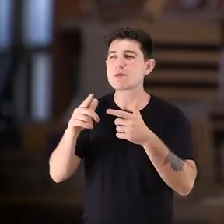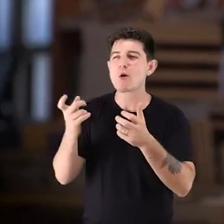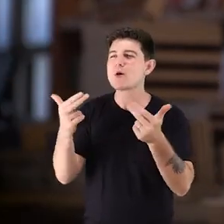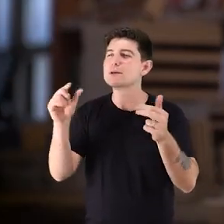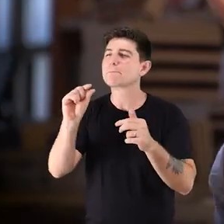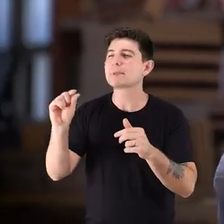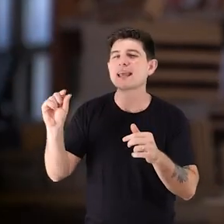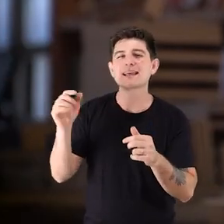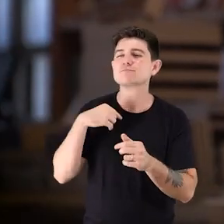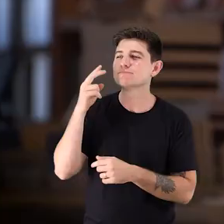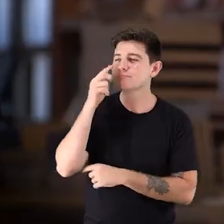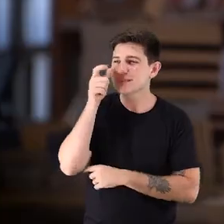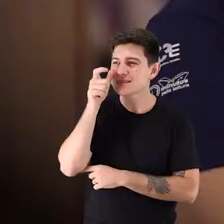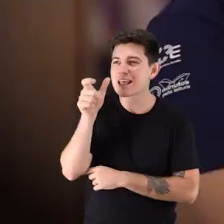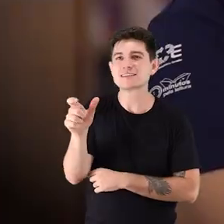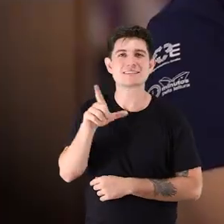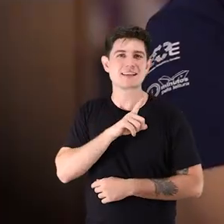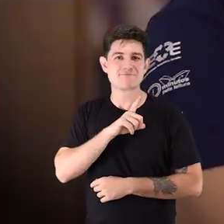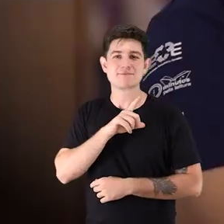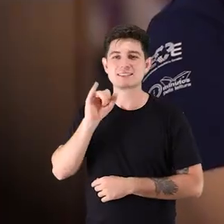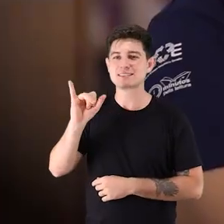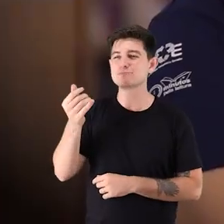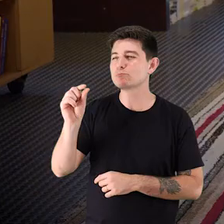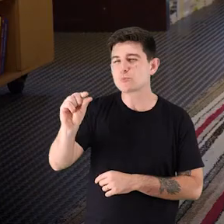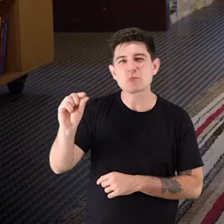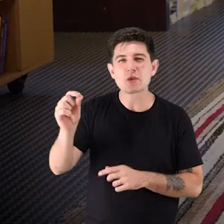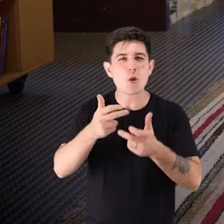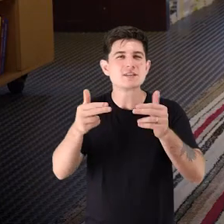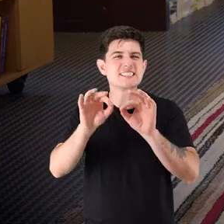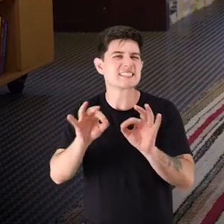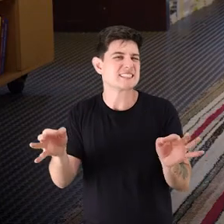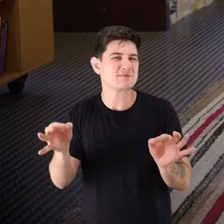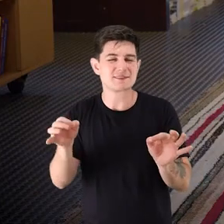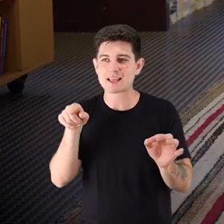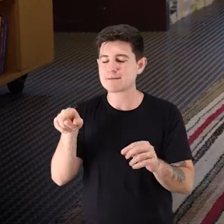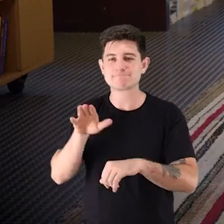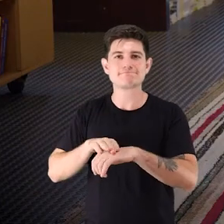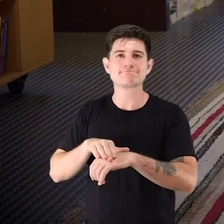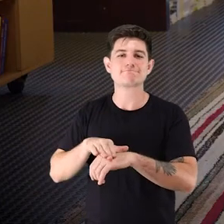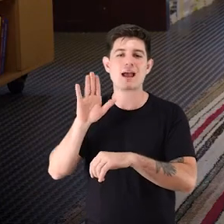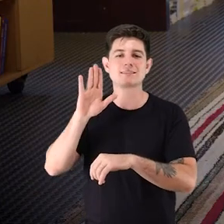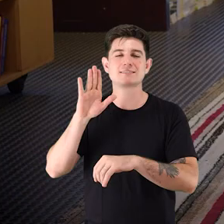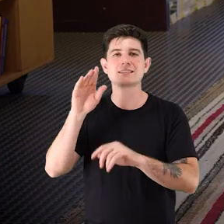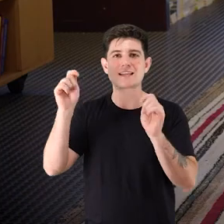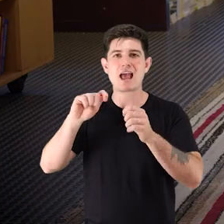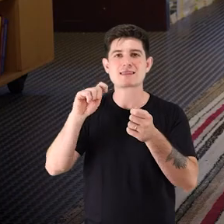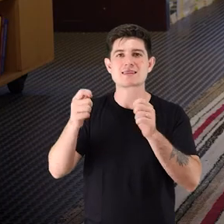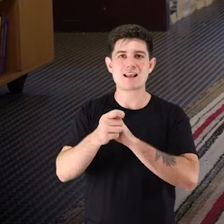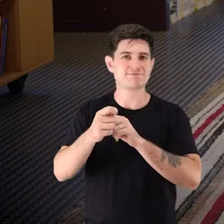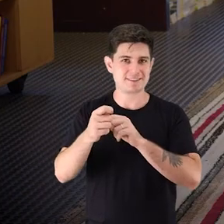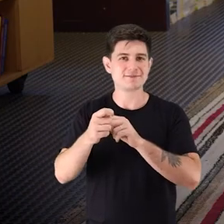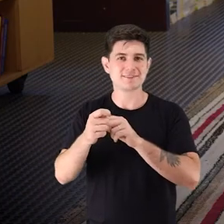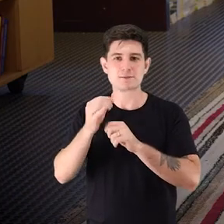coisas pequenininhas, e o pequenininho me interessa. E quanto mais pequenininho, esse é um clichê, mas é verdade, mais universal é. E a prova viva